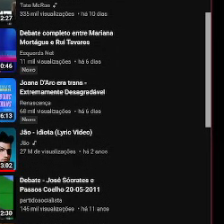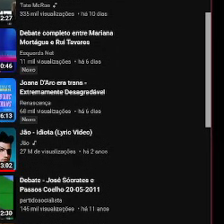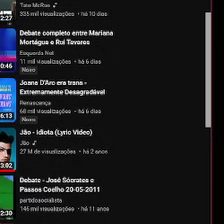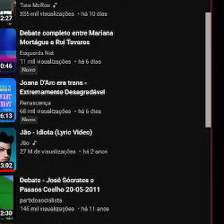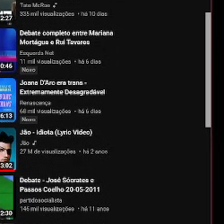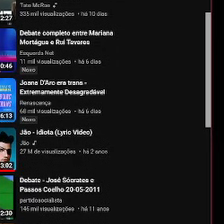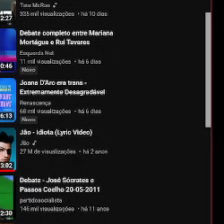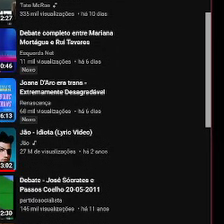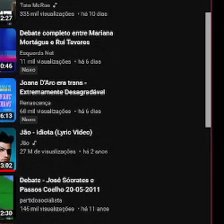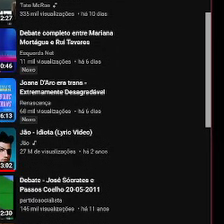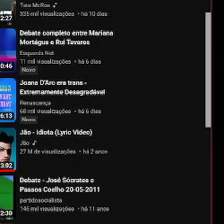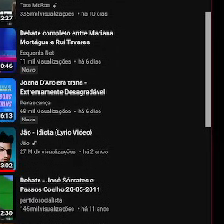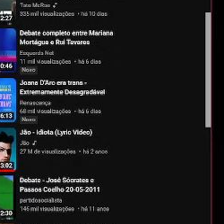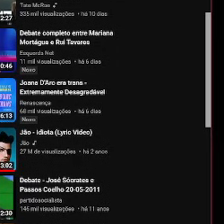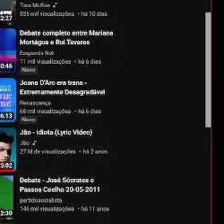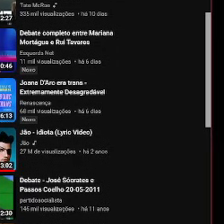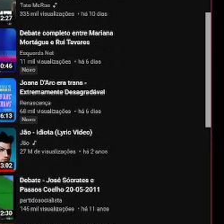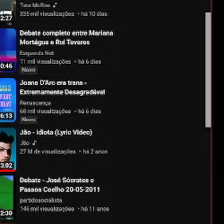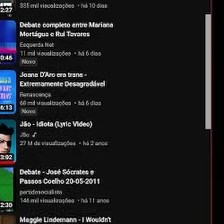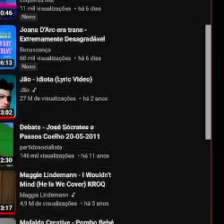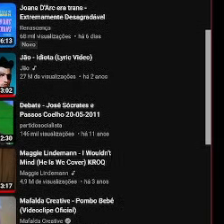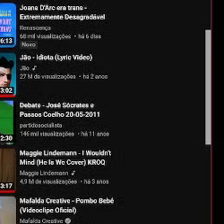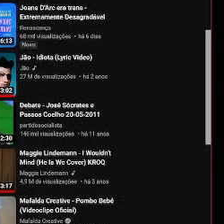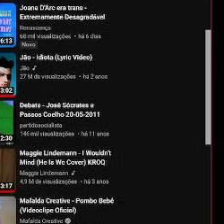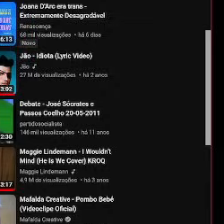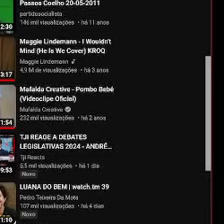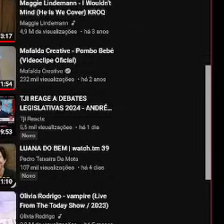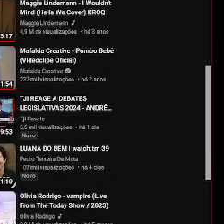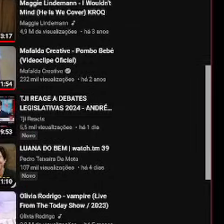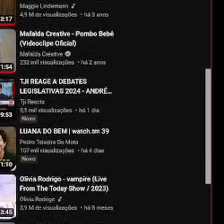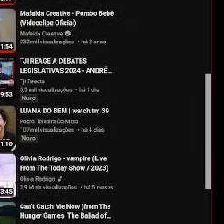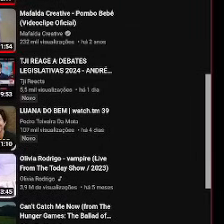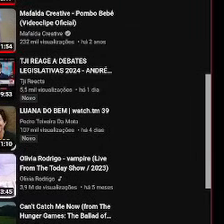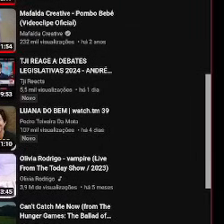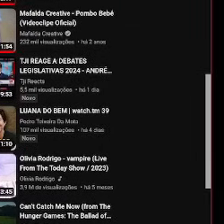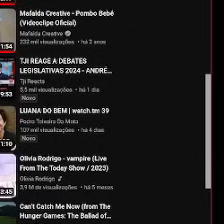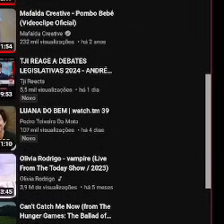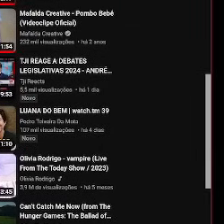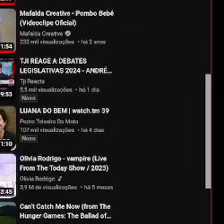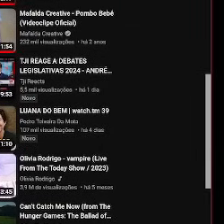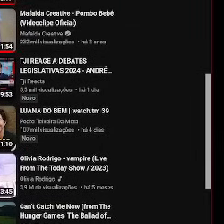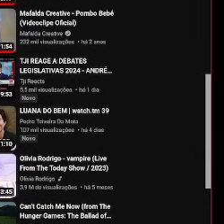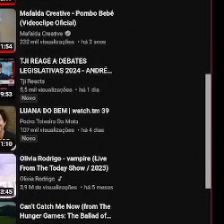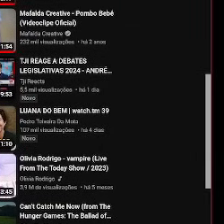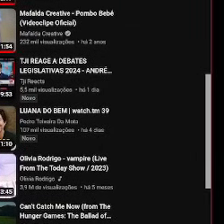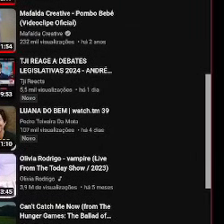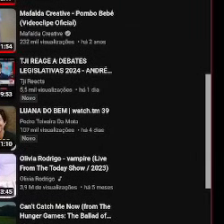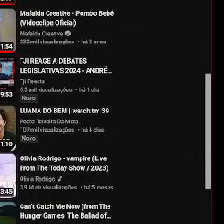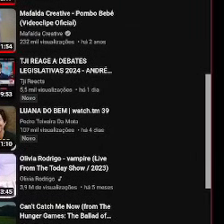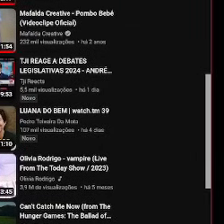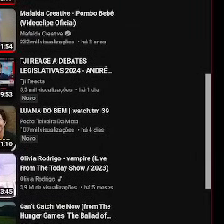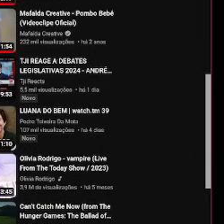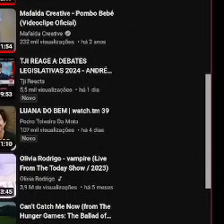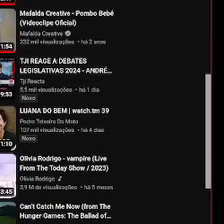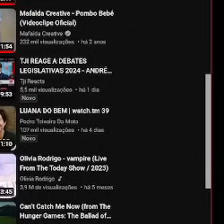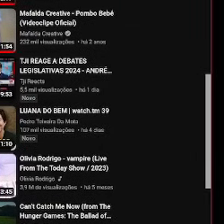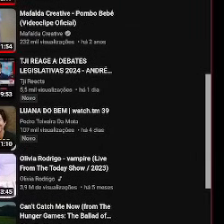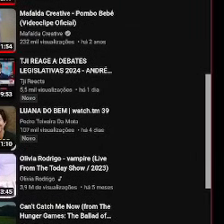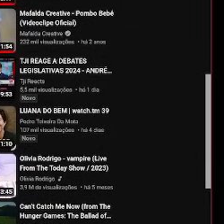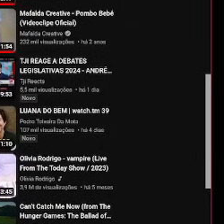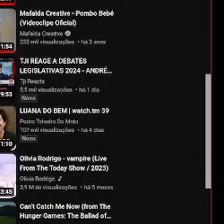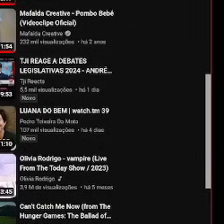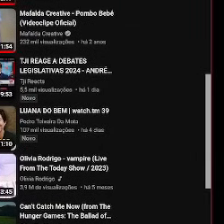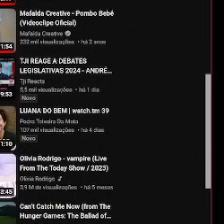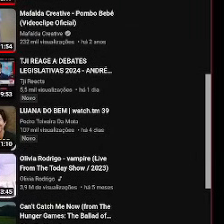também o que é que tá a acontecer isto é fantástico não pode ser temos aqui uma guerra temos aqui uma